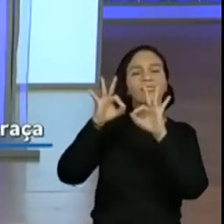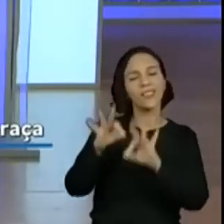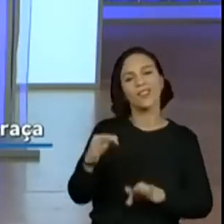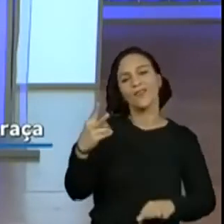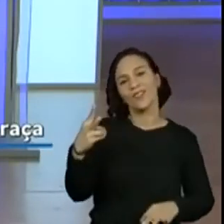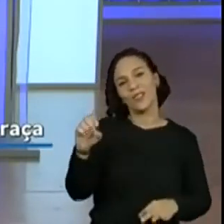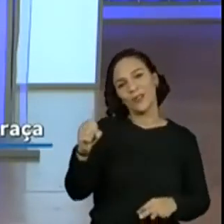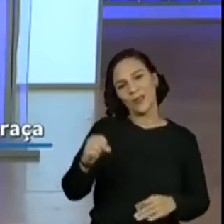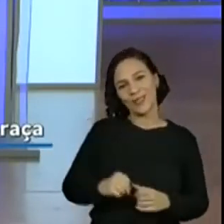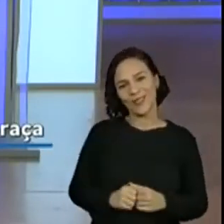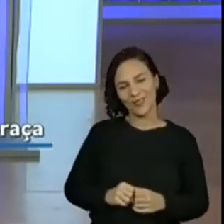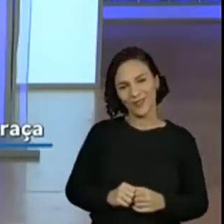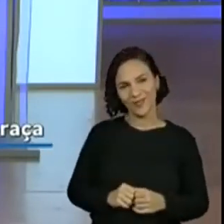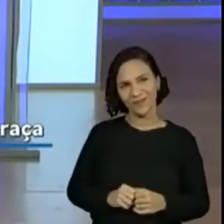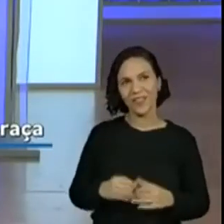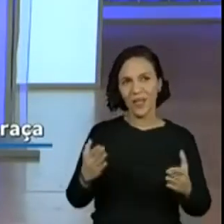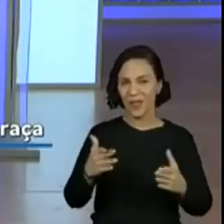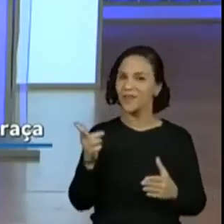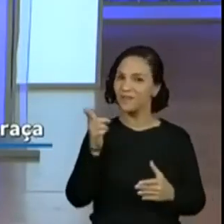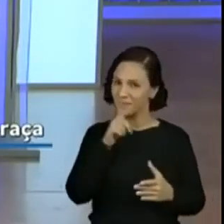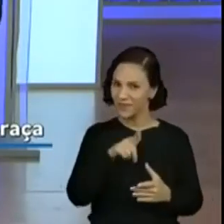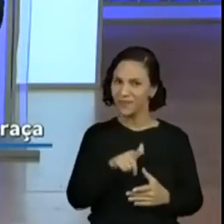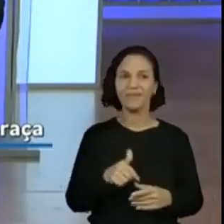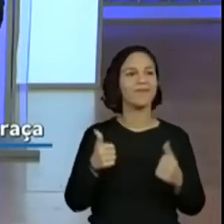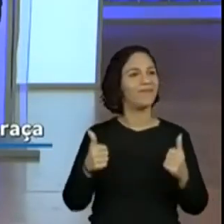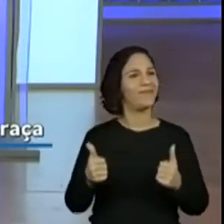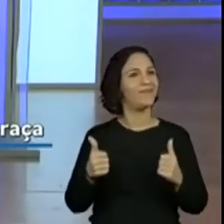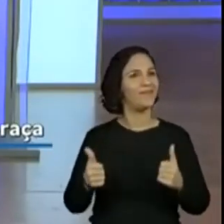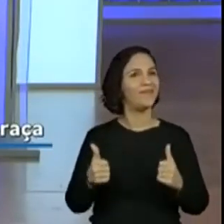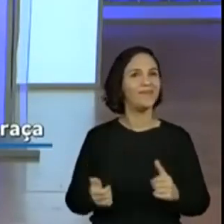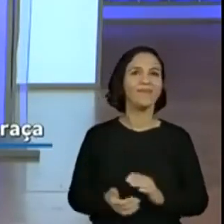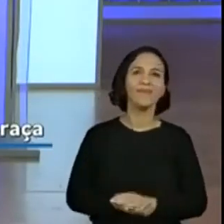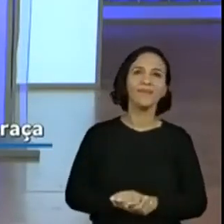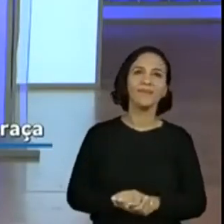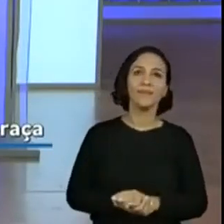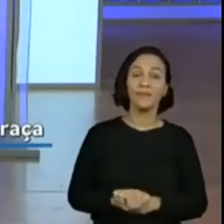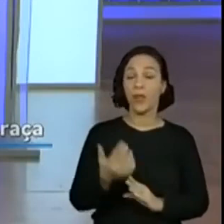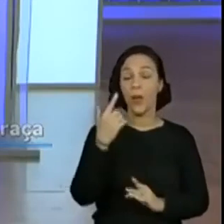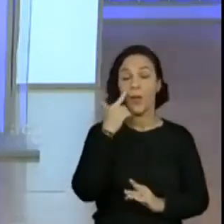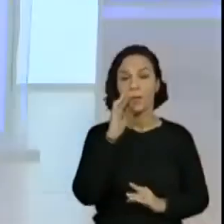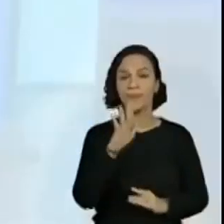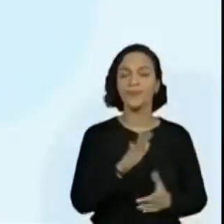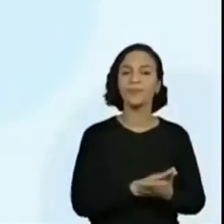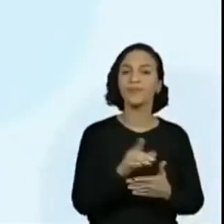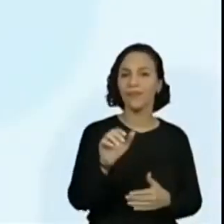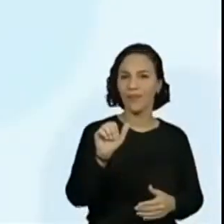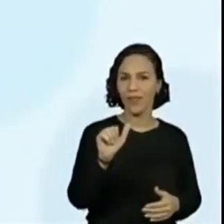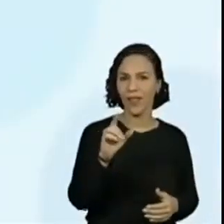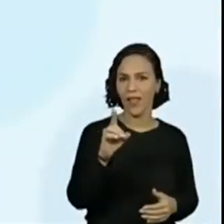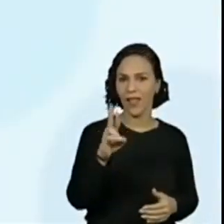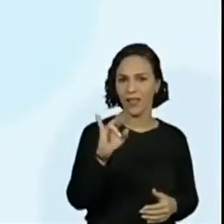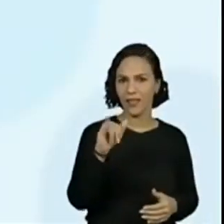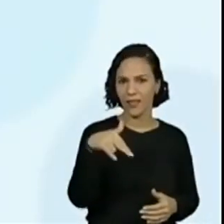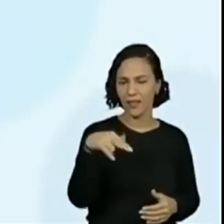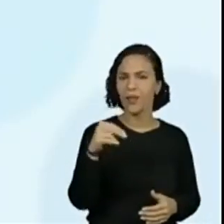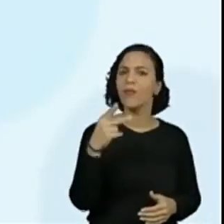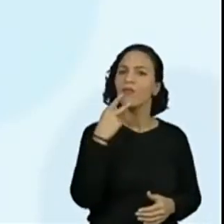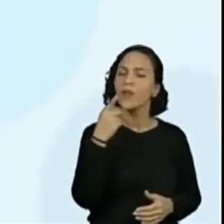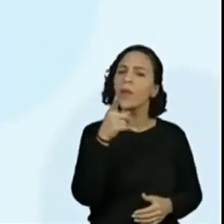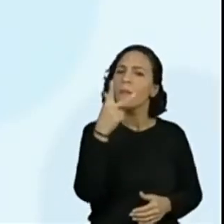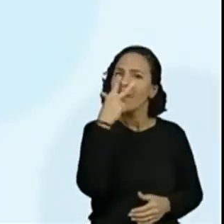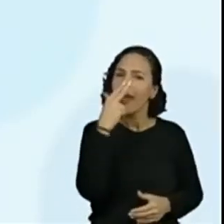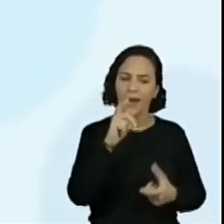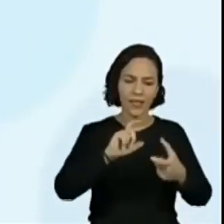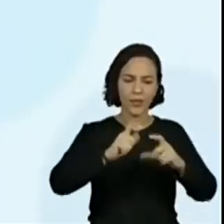muito bem. Acho que agora deu certo sim, aí, não deu? Deu sim. Então, olha só, Adriano disse que cada bloco é parecido com um